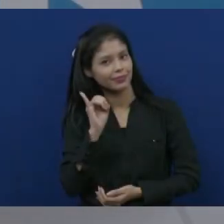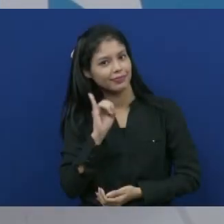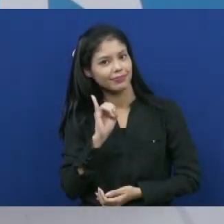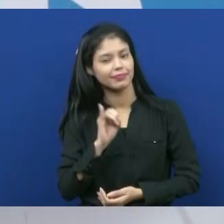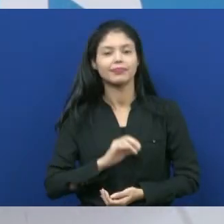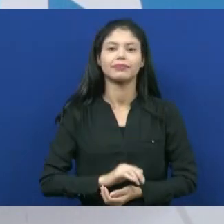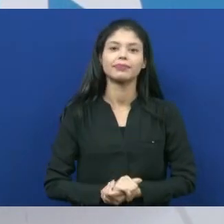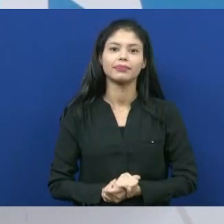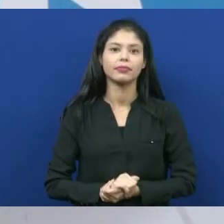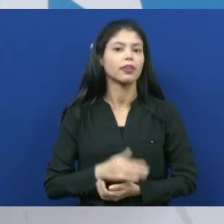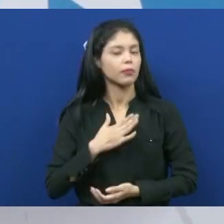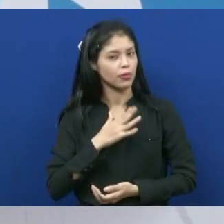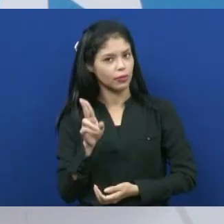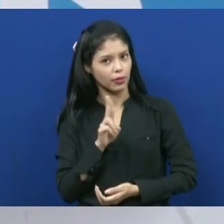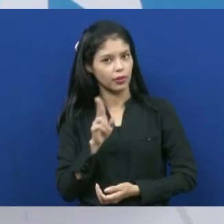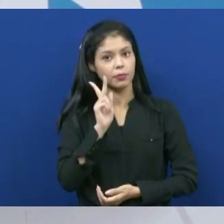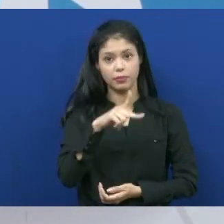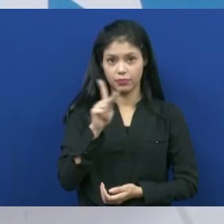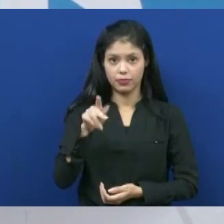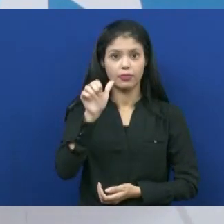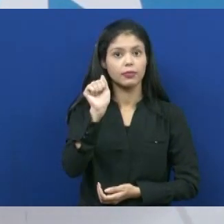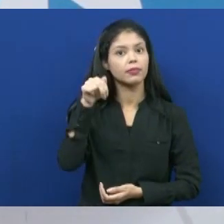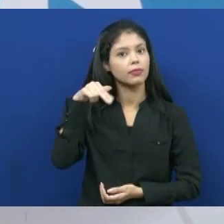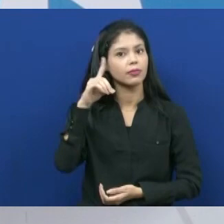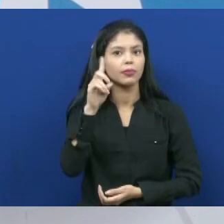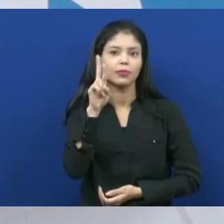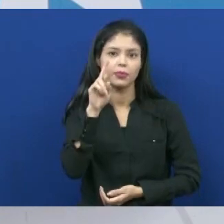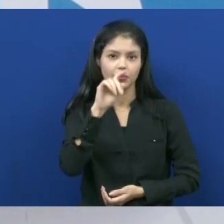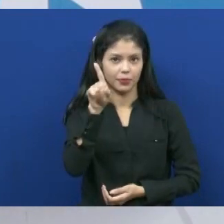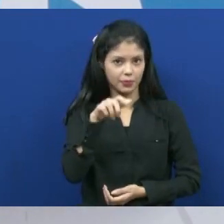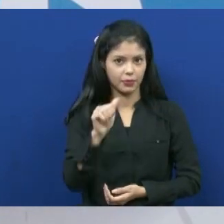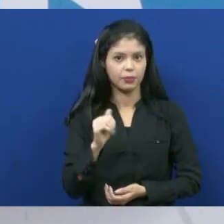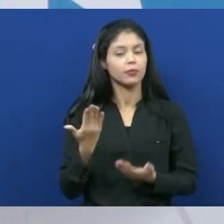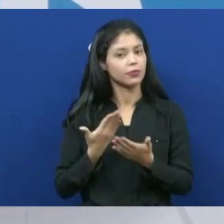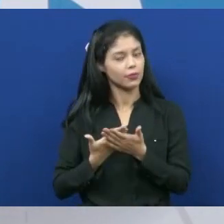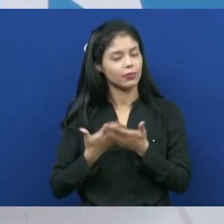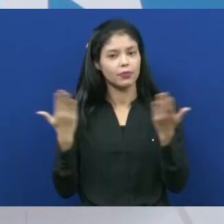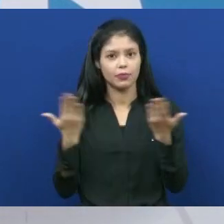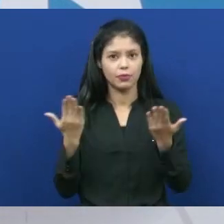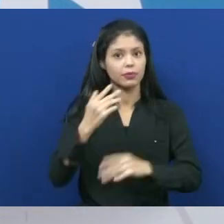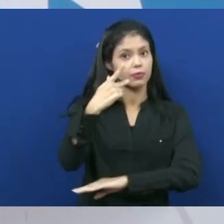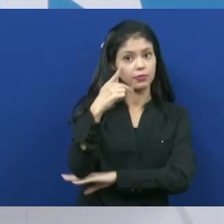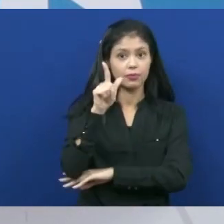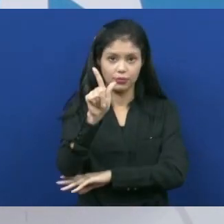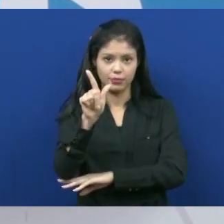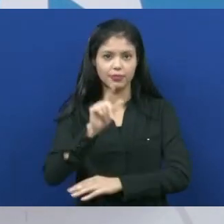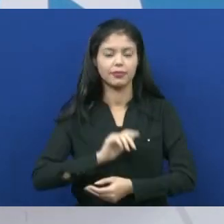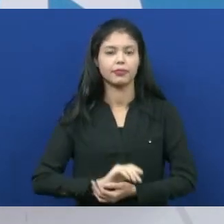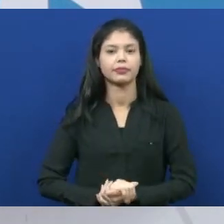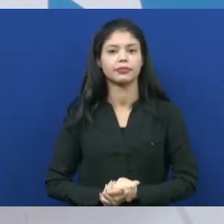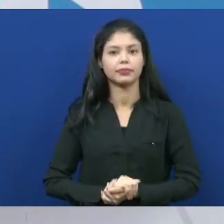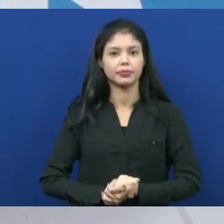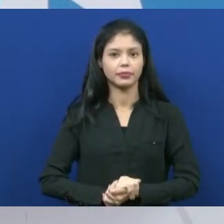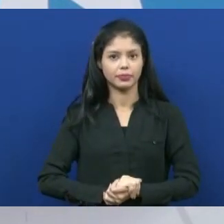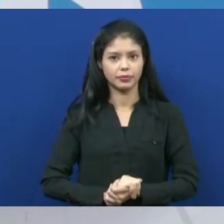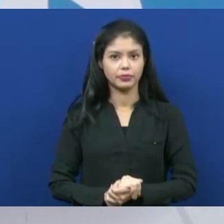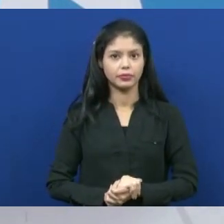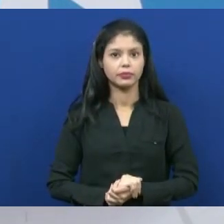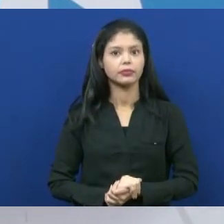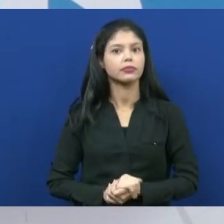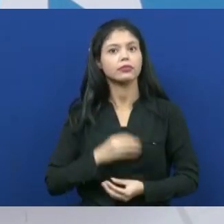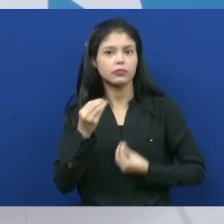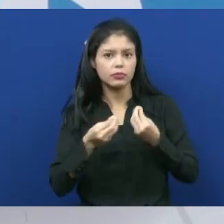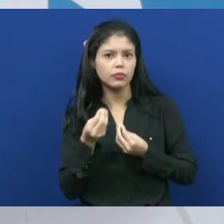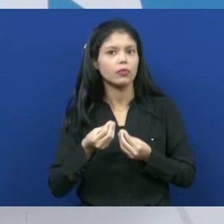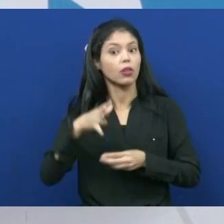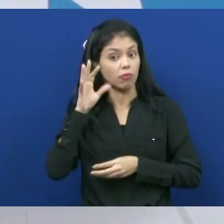Olá, me chamo professora Andresa e vou estudar com vocês hoje a progressão geométrica. Como